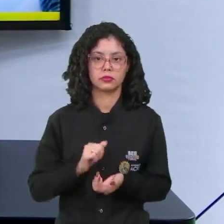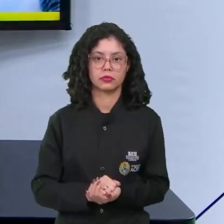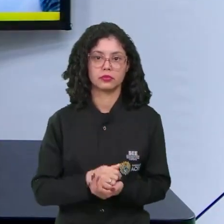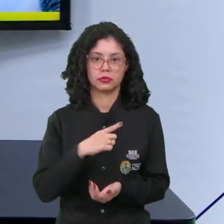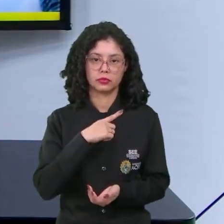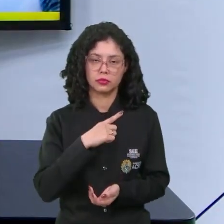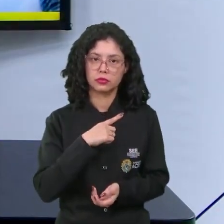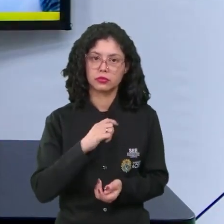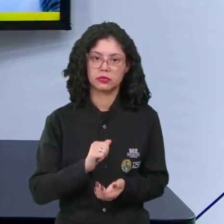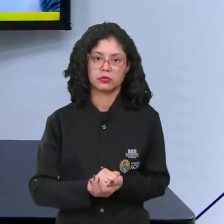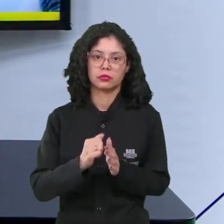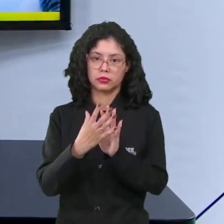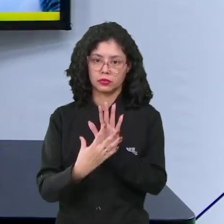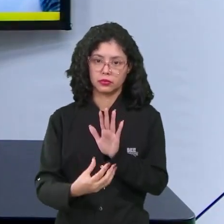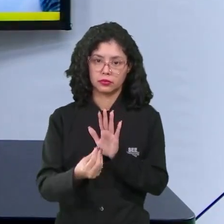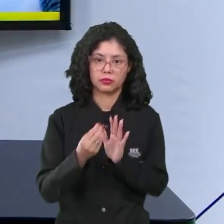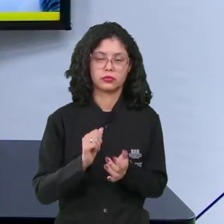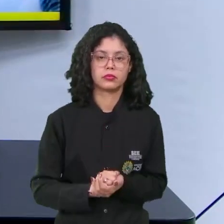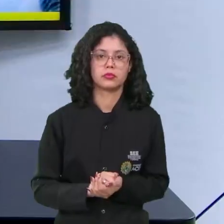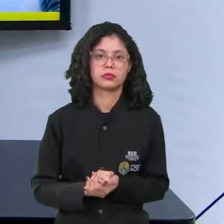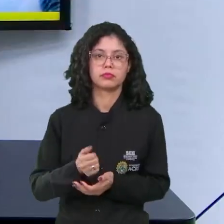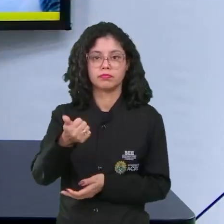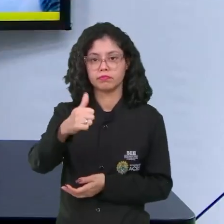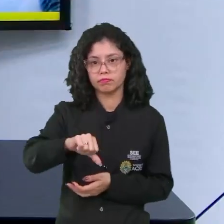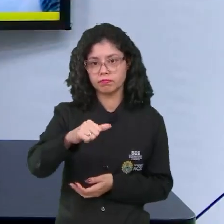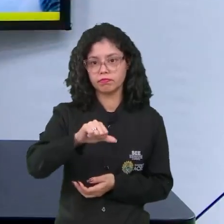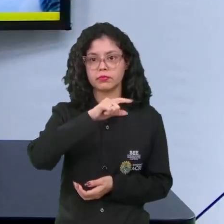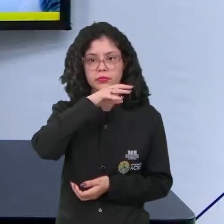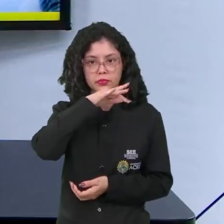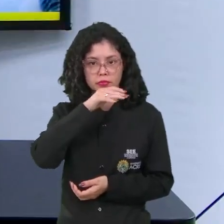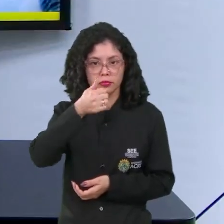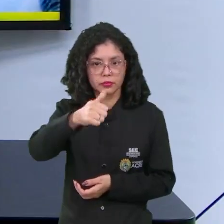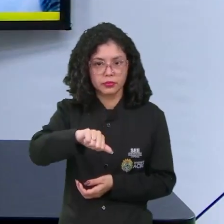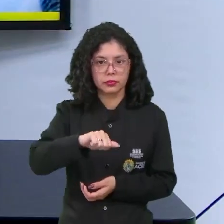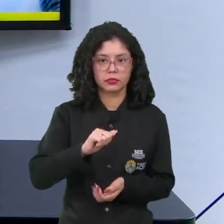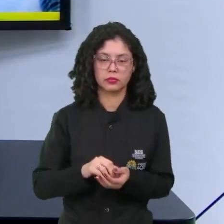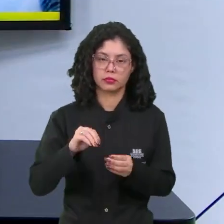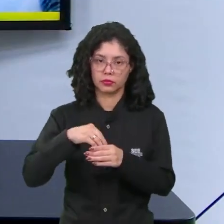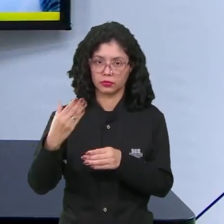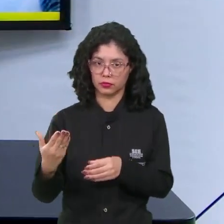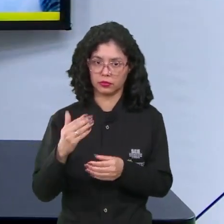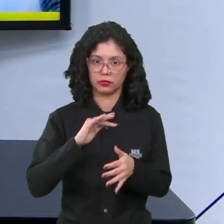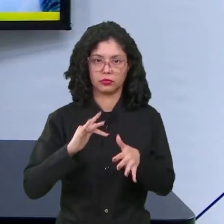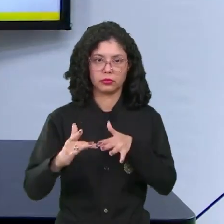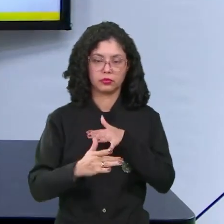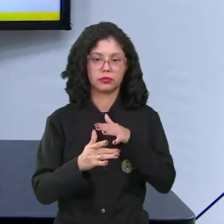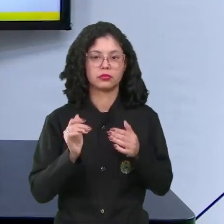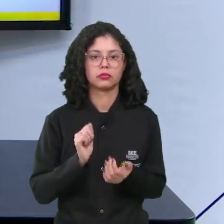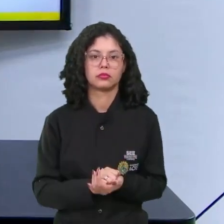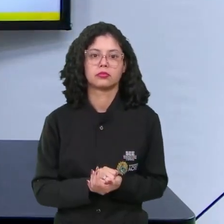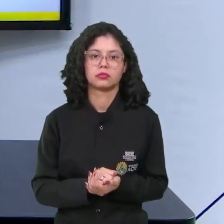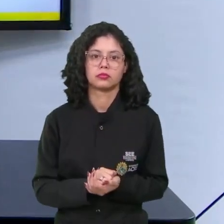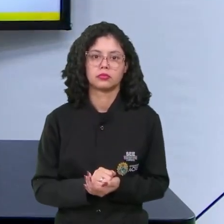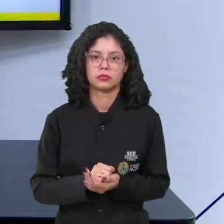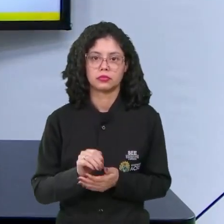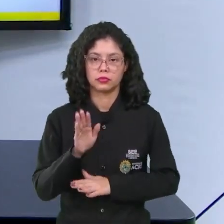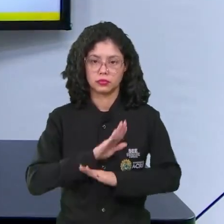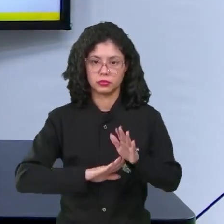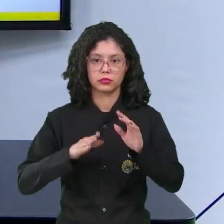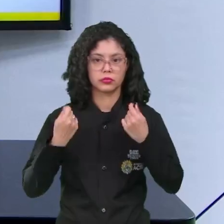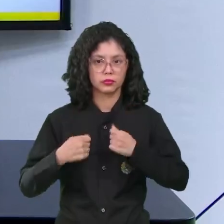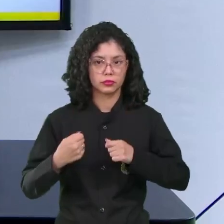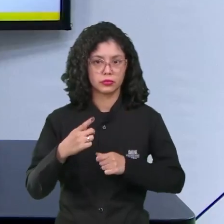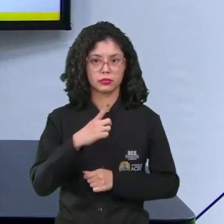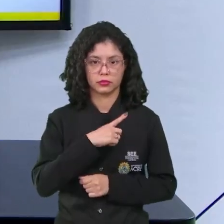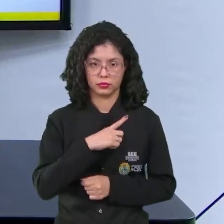ter ali um reflexo muito negativo fora das redes. Então, esse cuidado, ele é necessário. Então, eu